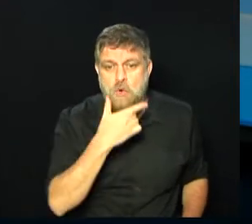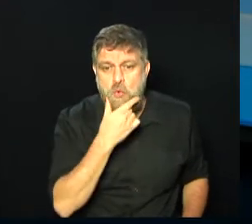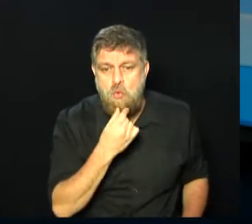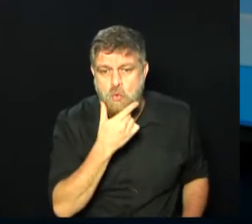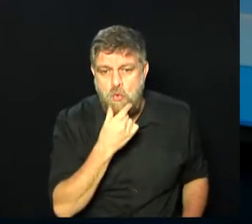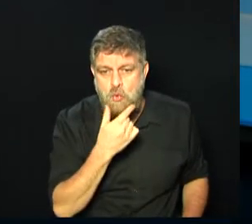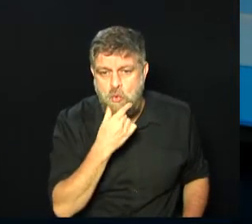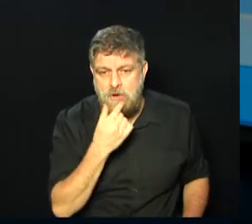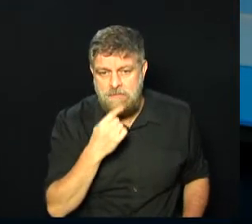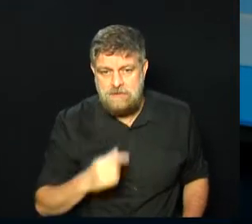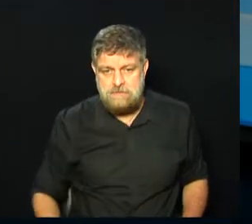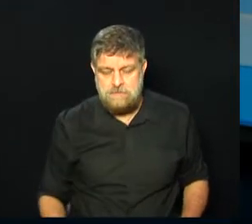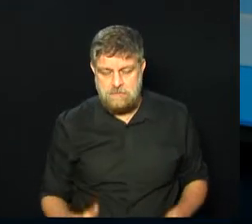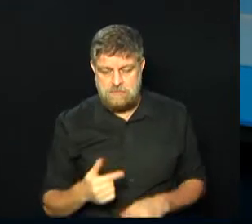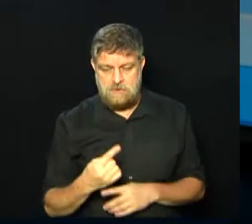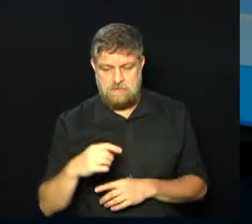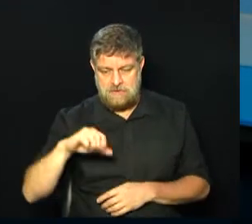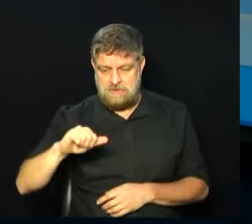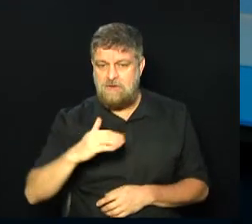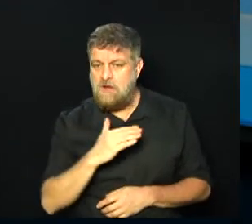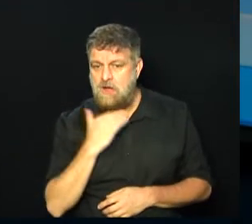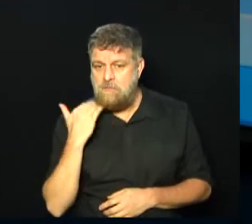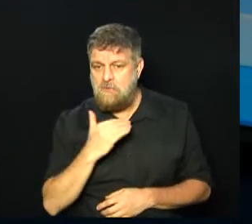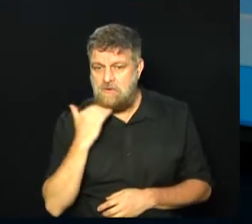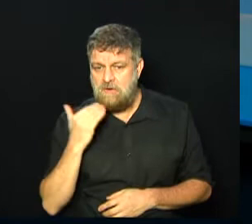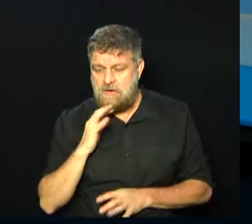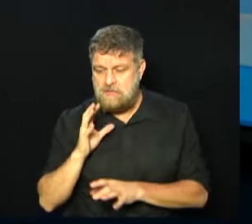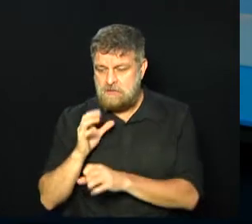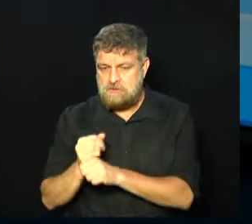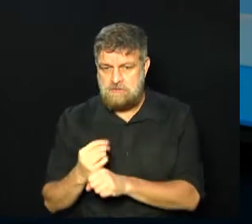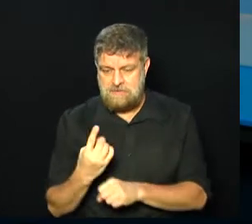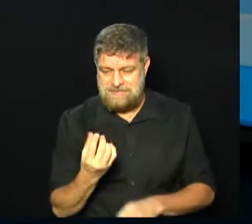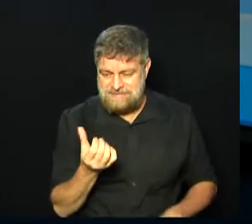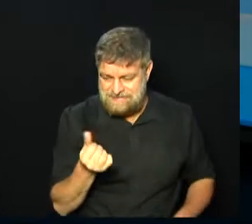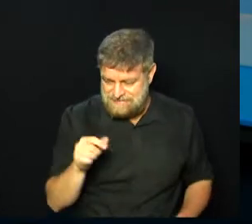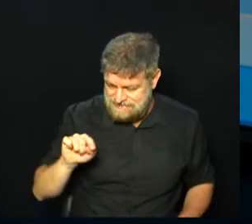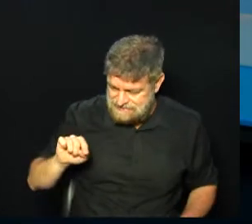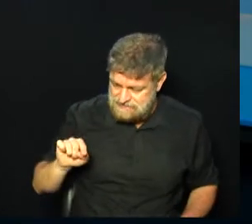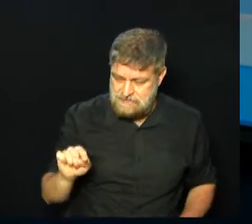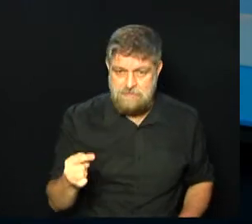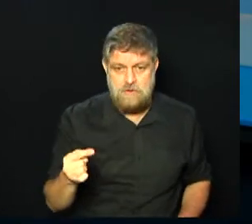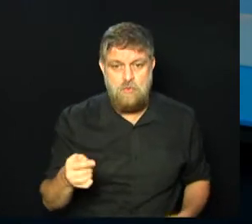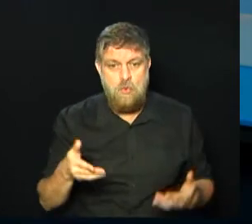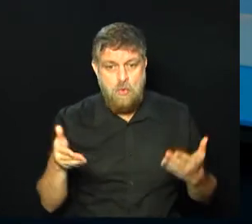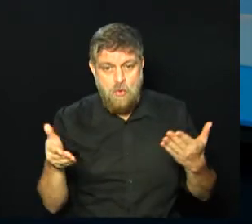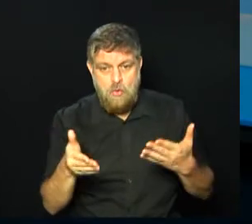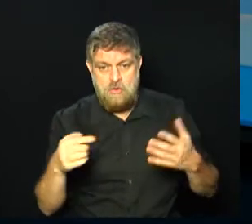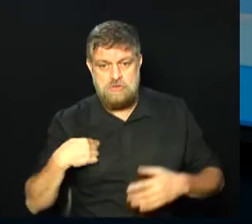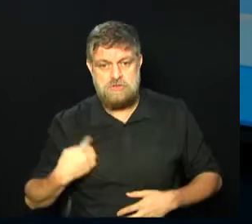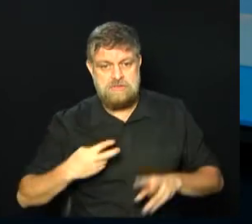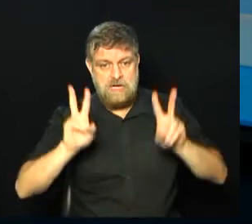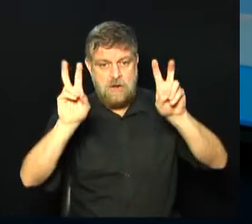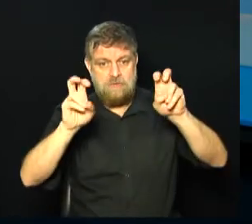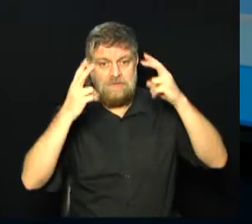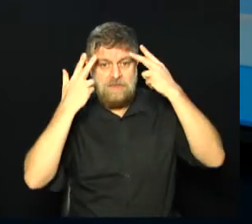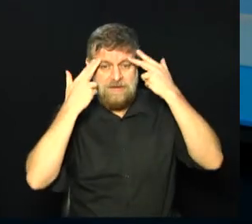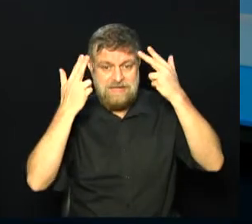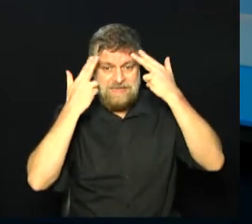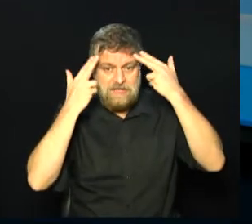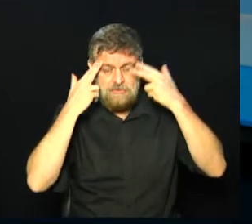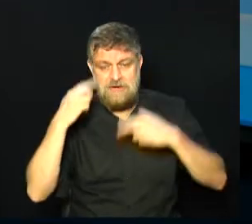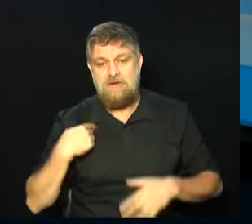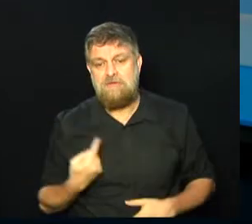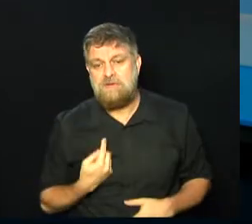em 2019 mataram cerca de 16 mil, é hoje um assunto natural. Não